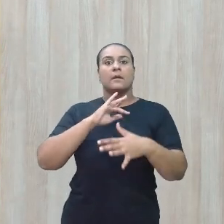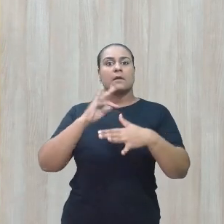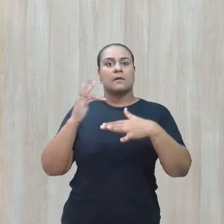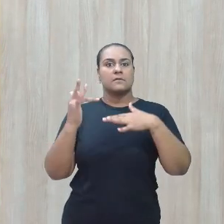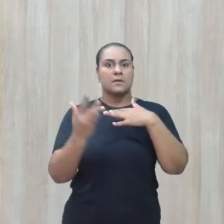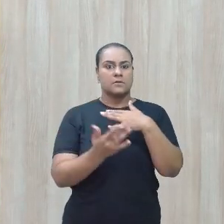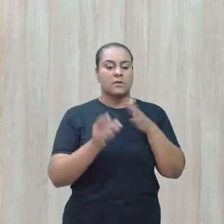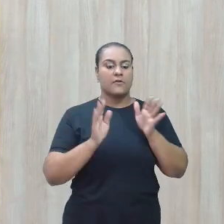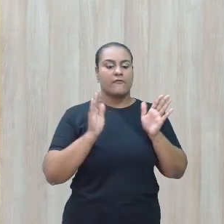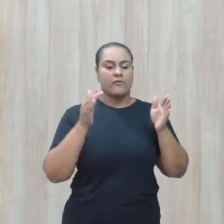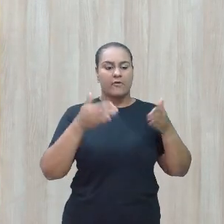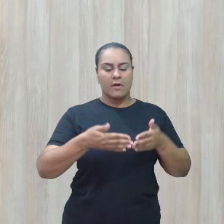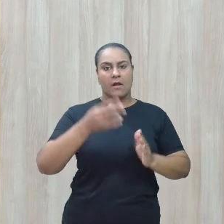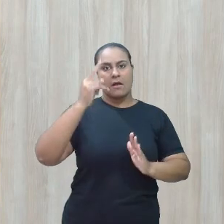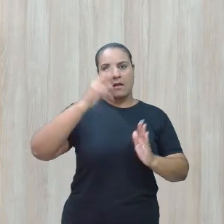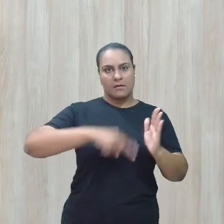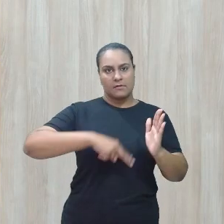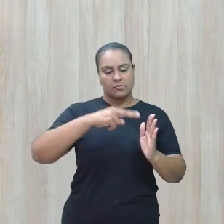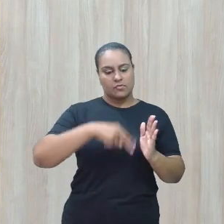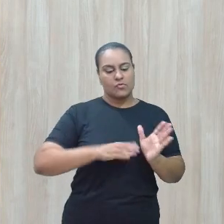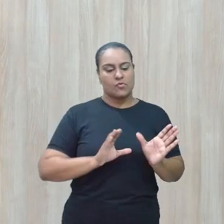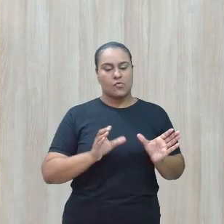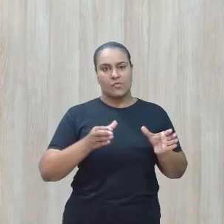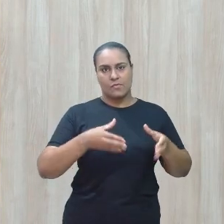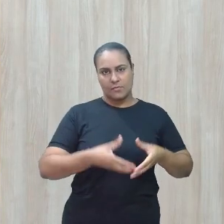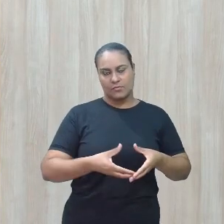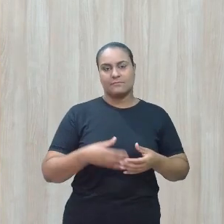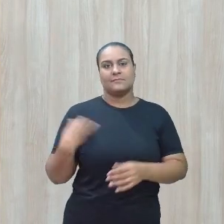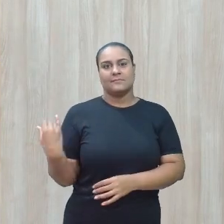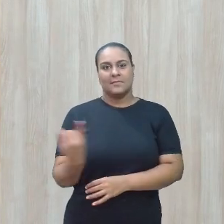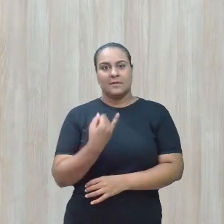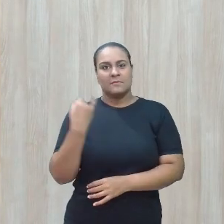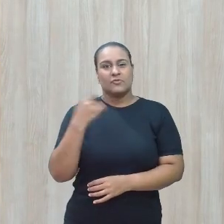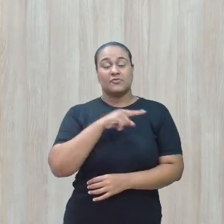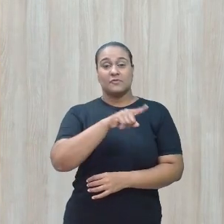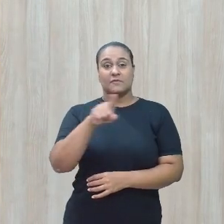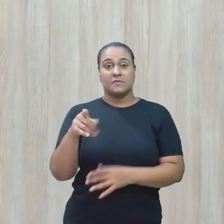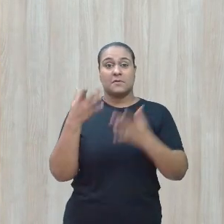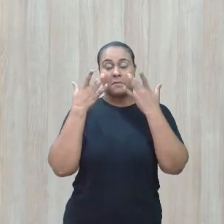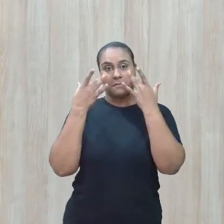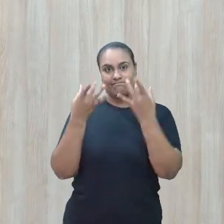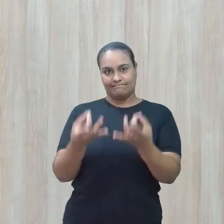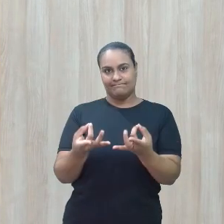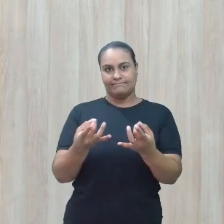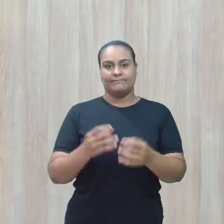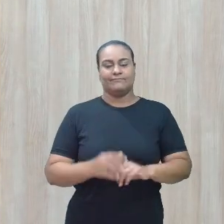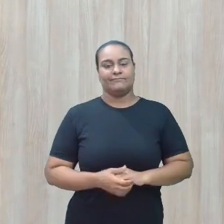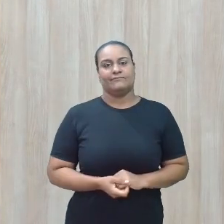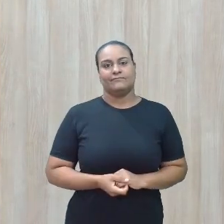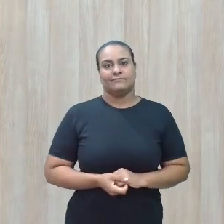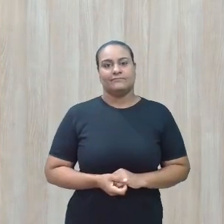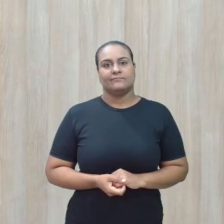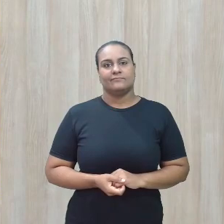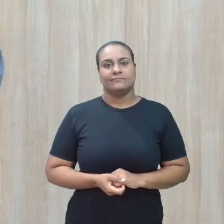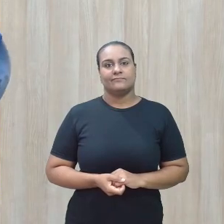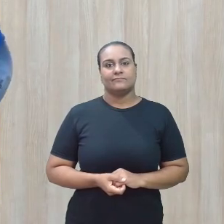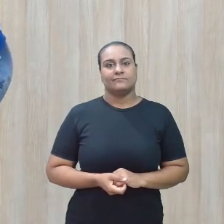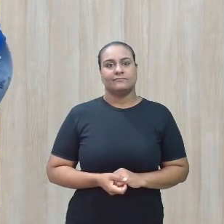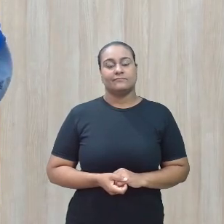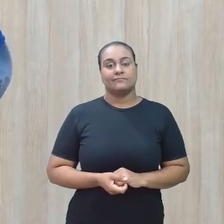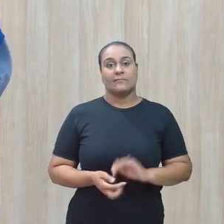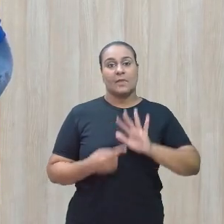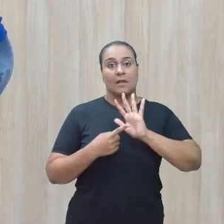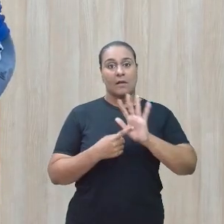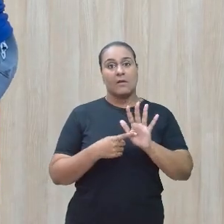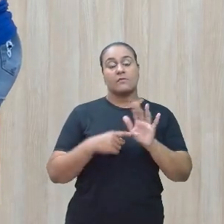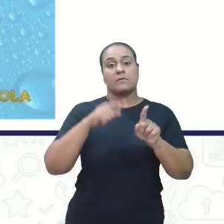se voltam para a comunidade dos ledores, então é importante que vocês prestem atenção, né? Aqui eu trouxe outro gráfico para a